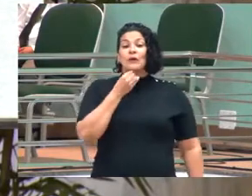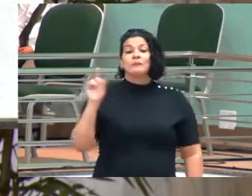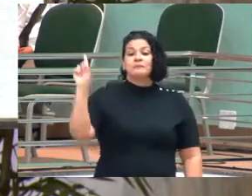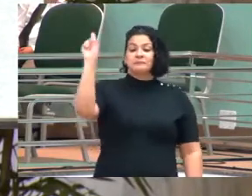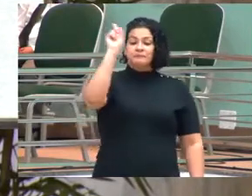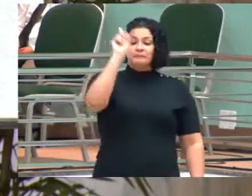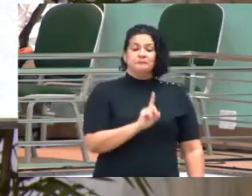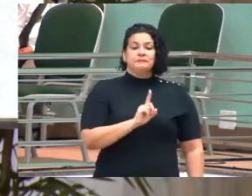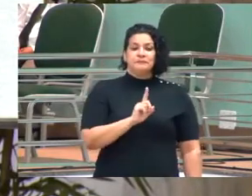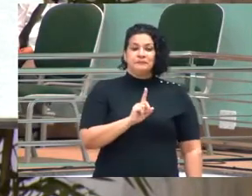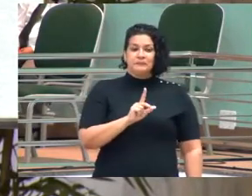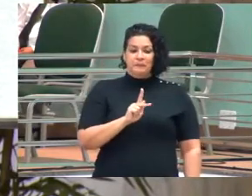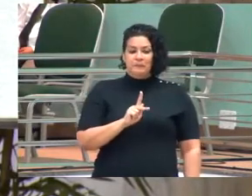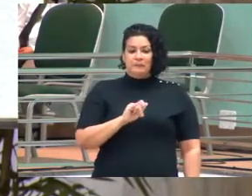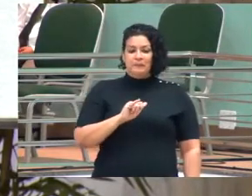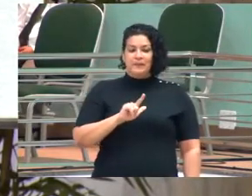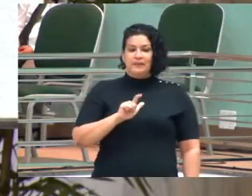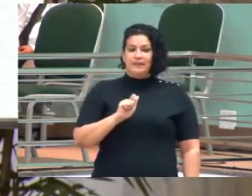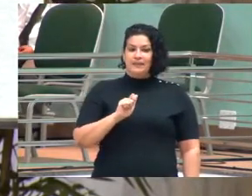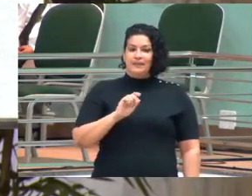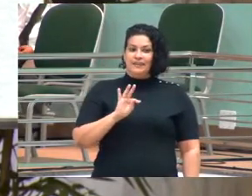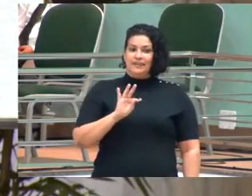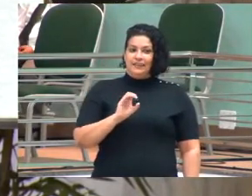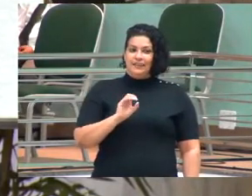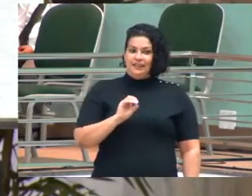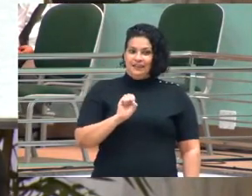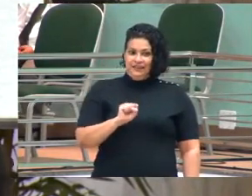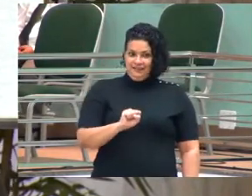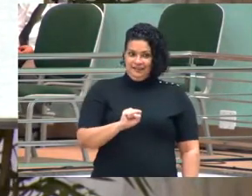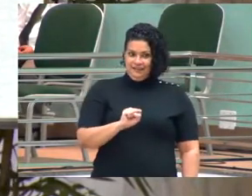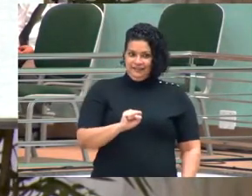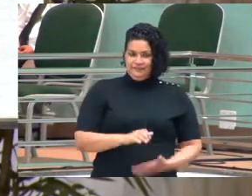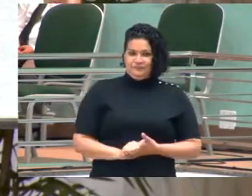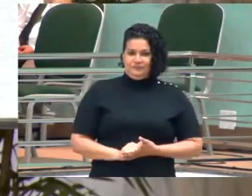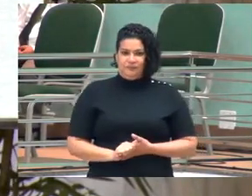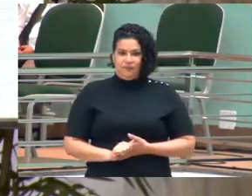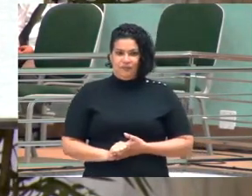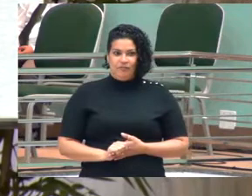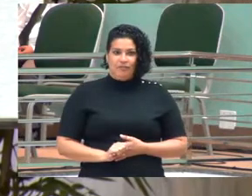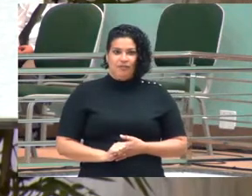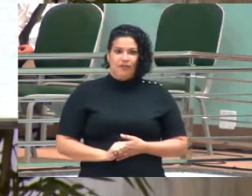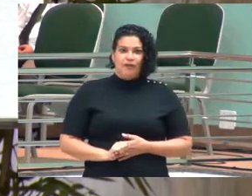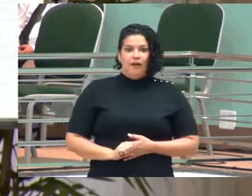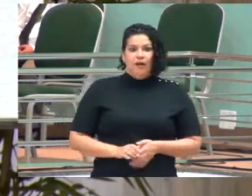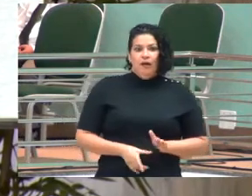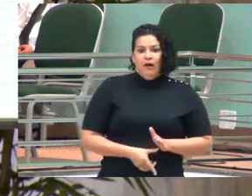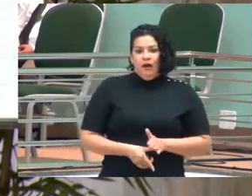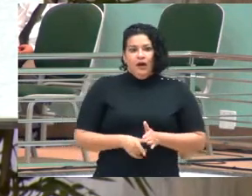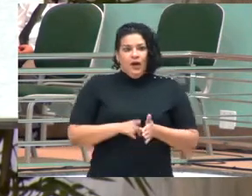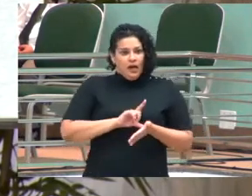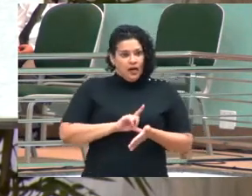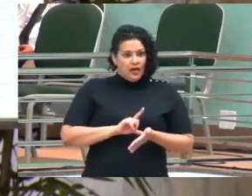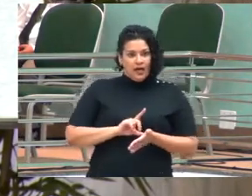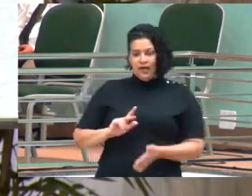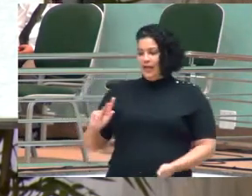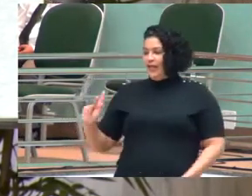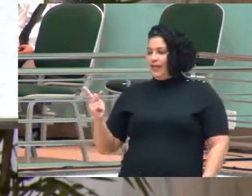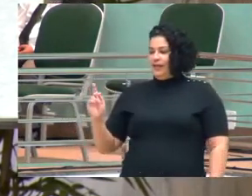muito difícil a situação. Herodes o Grande já tinha mandado matar as crianças. Era um momento